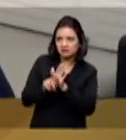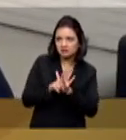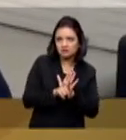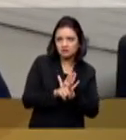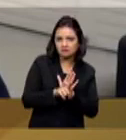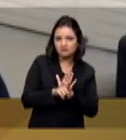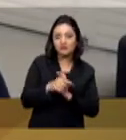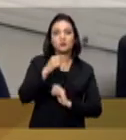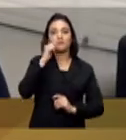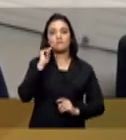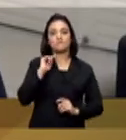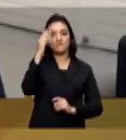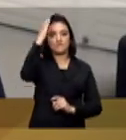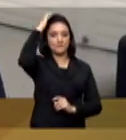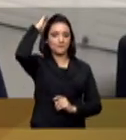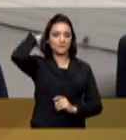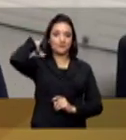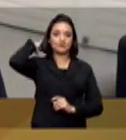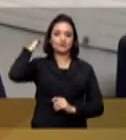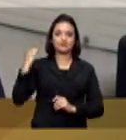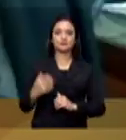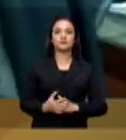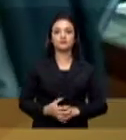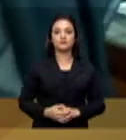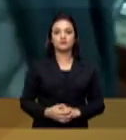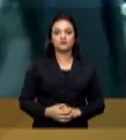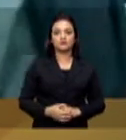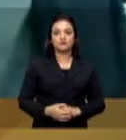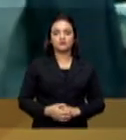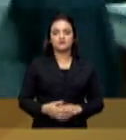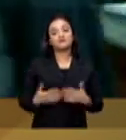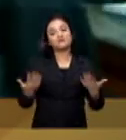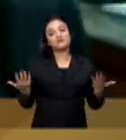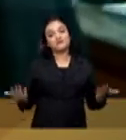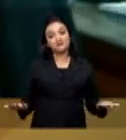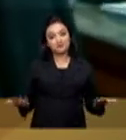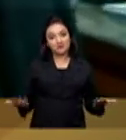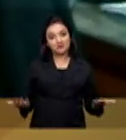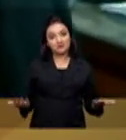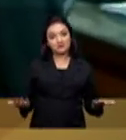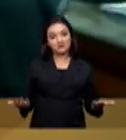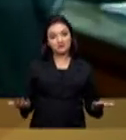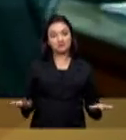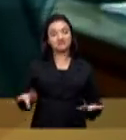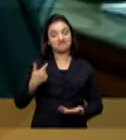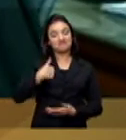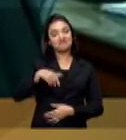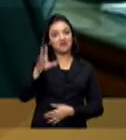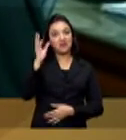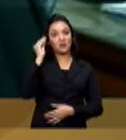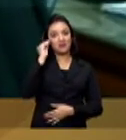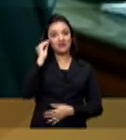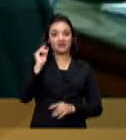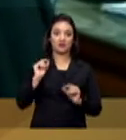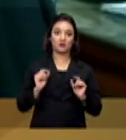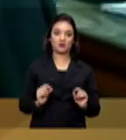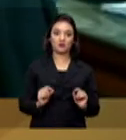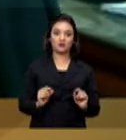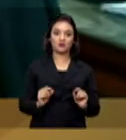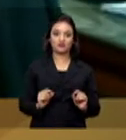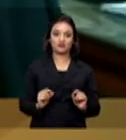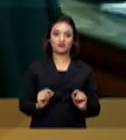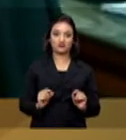Pois não, ministro Marco Aurélio, com a palavra. Presidente, em primeiro lugar, entendo que fica muito bem